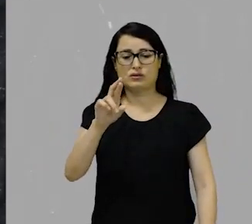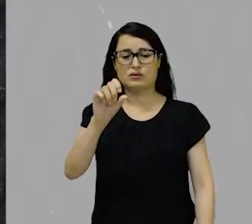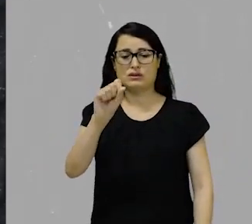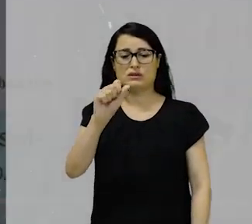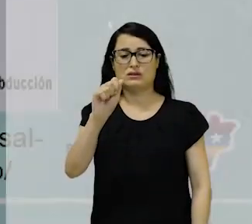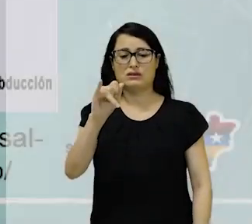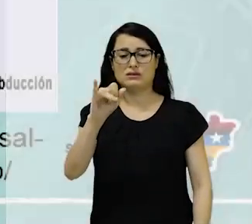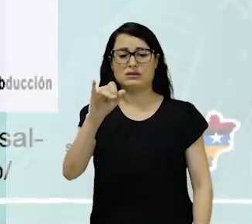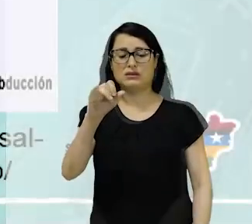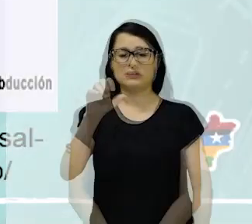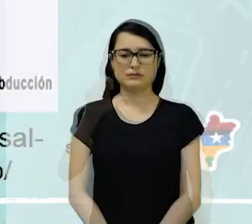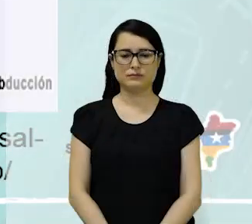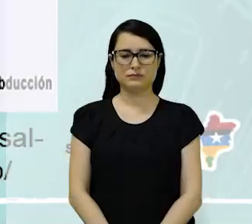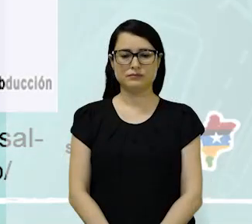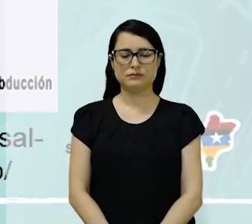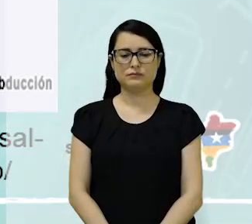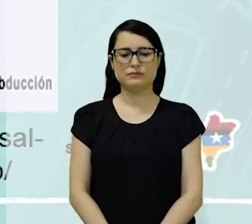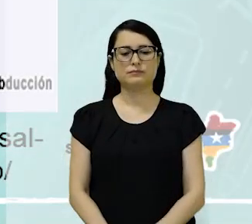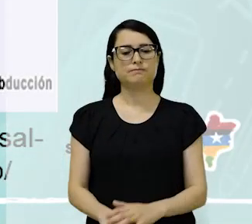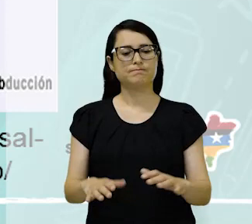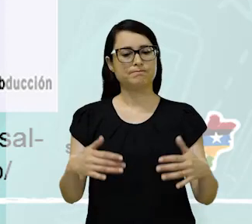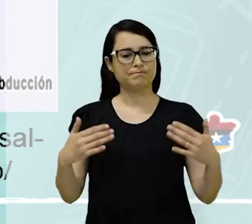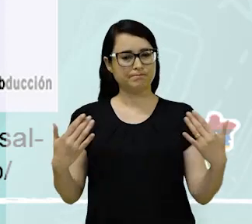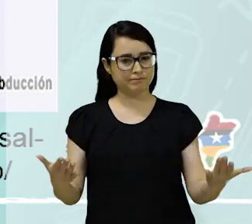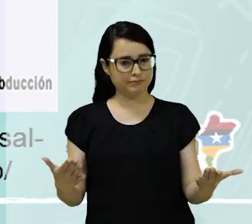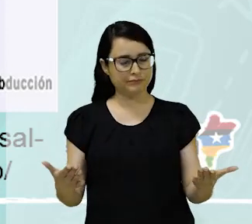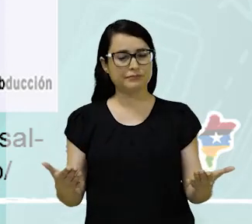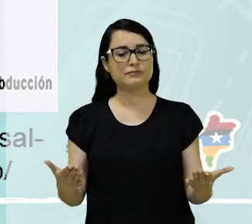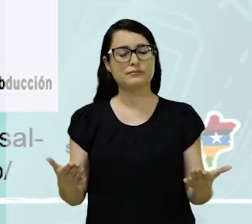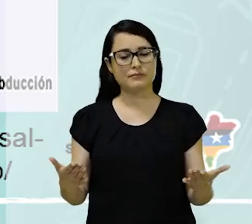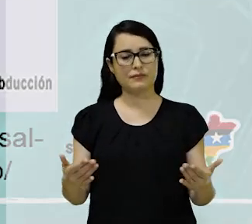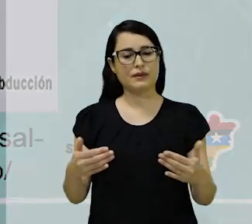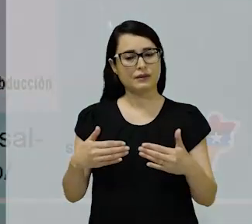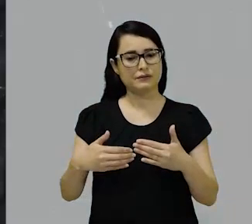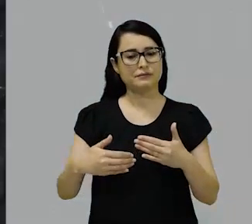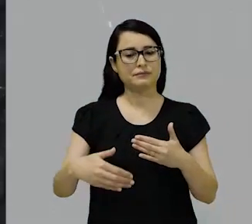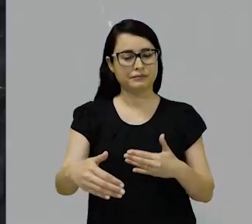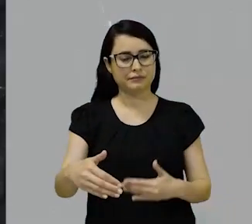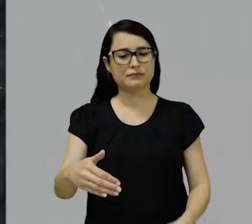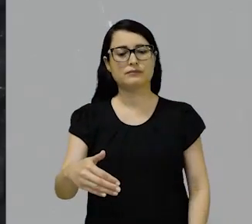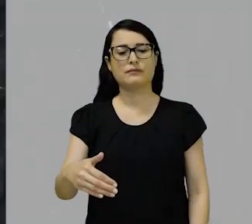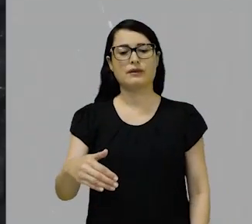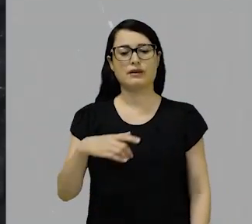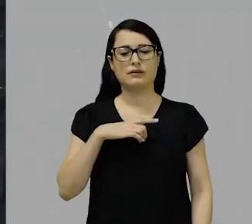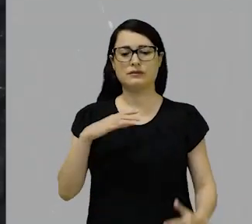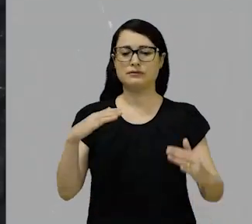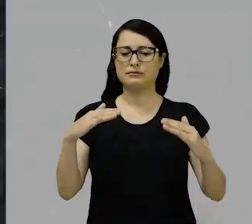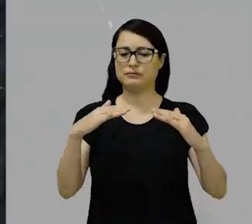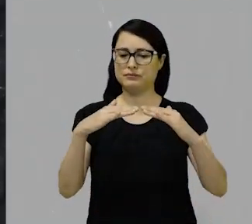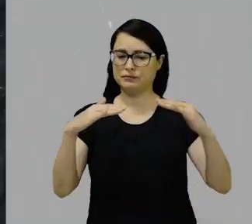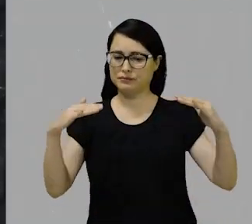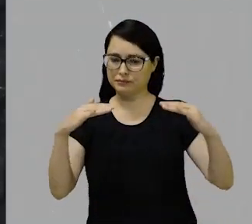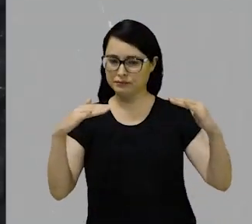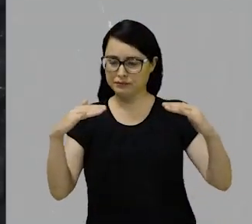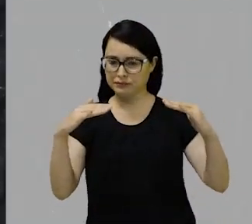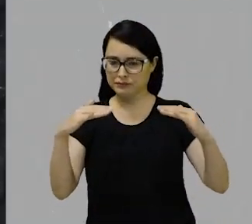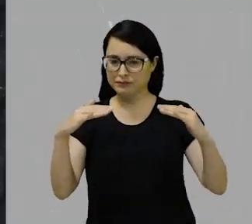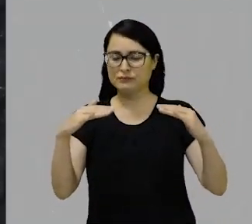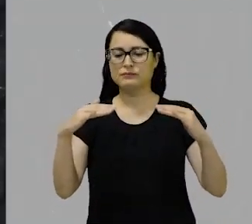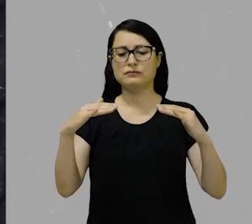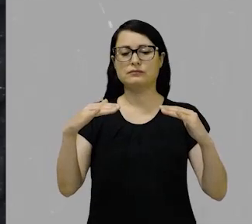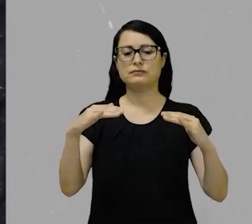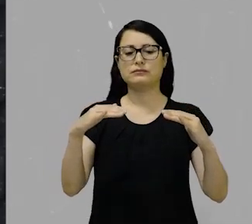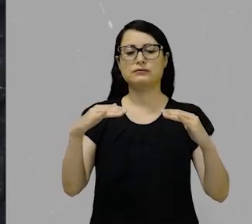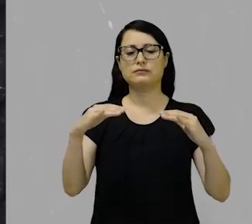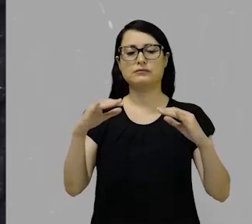questão do Enem, galera, tá? Então, galera, a partir daí nós vamos ter com os limites divergentes, a formação das